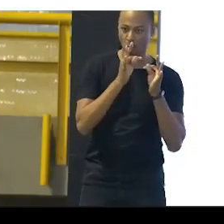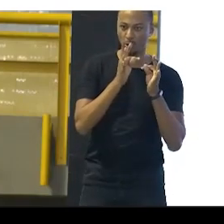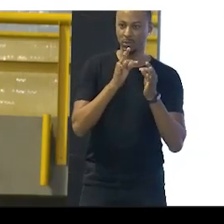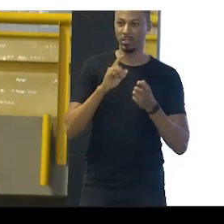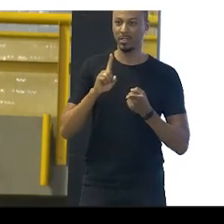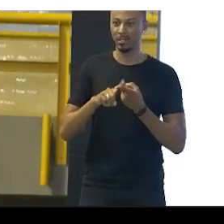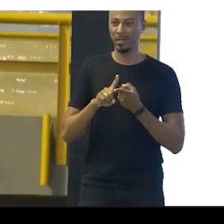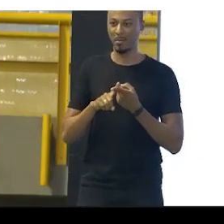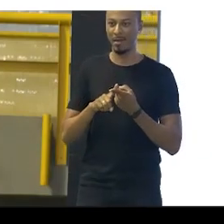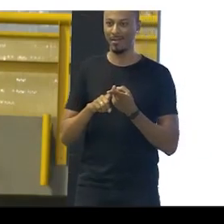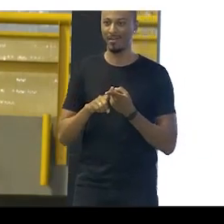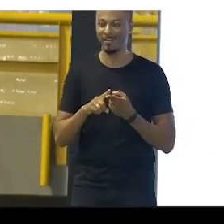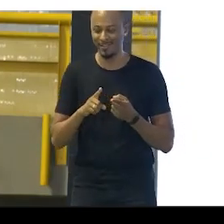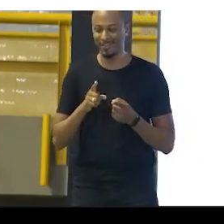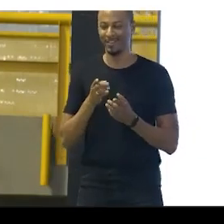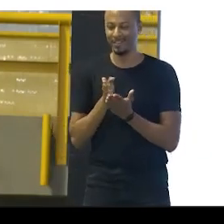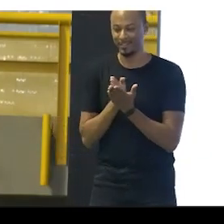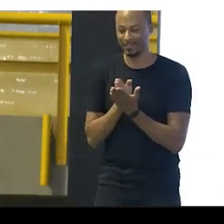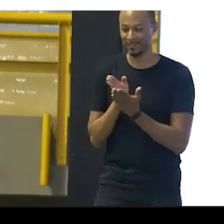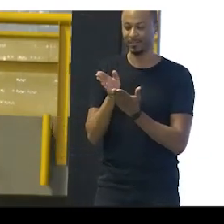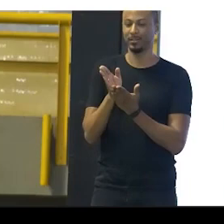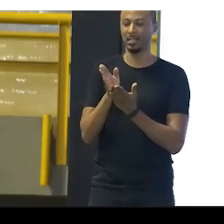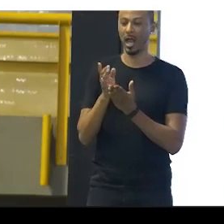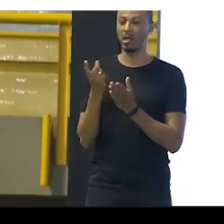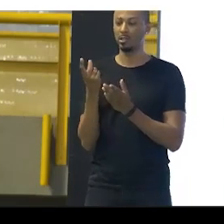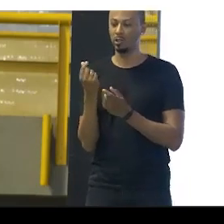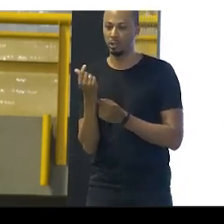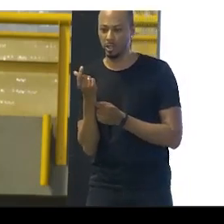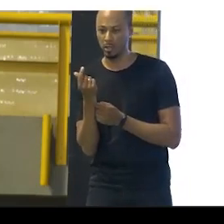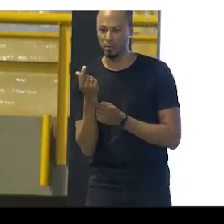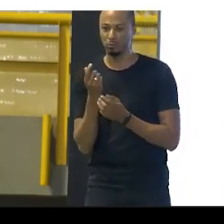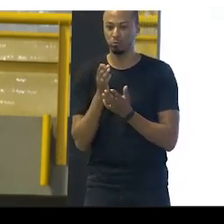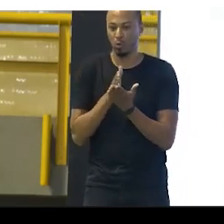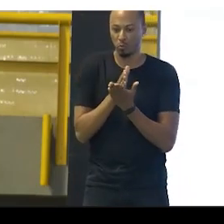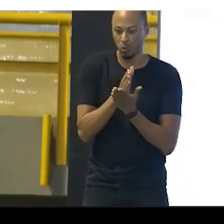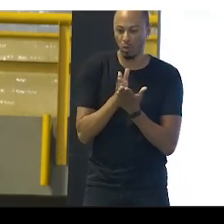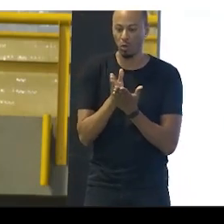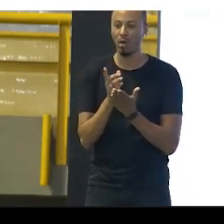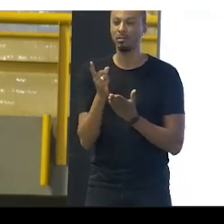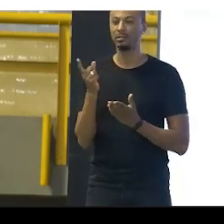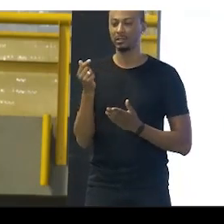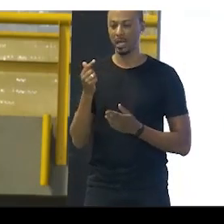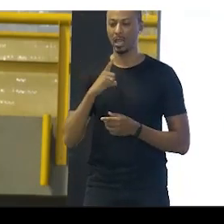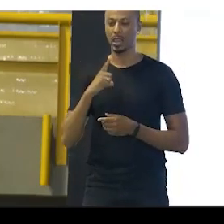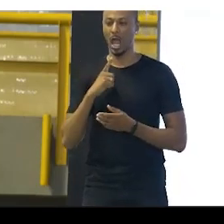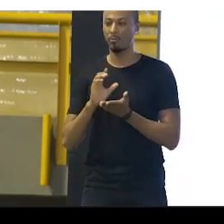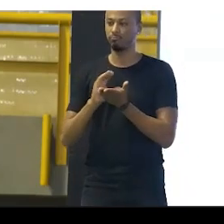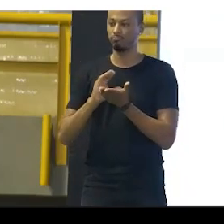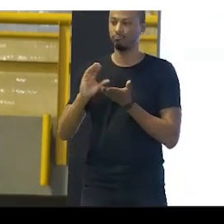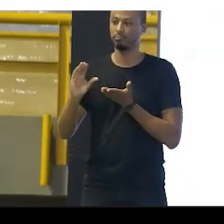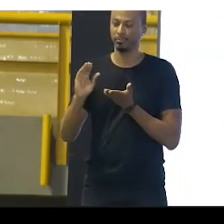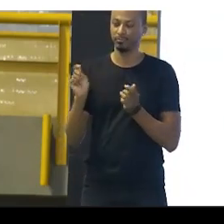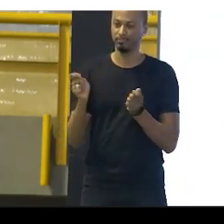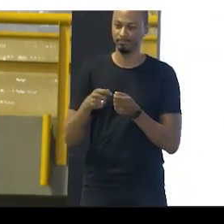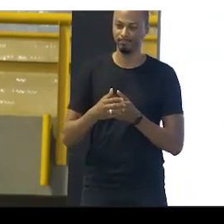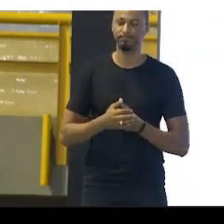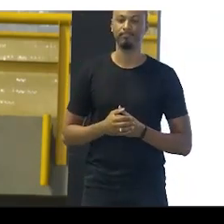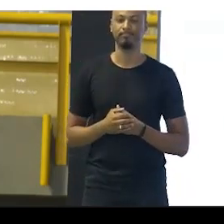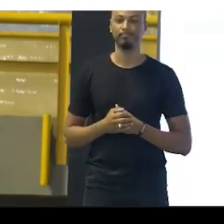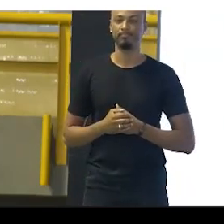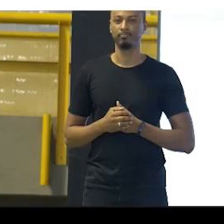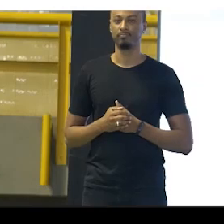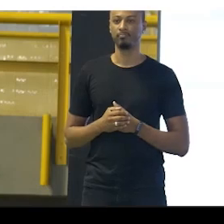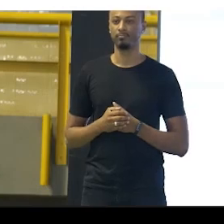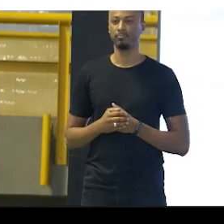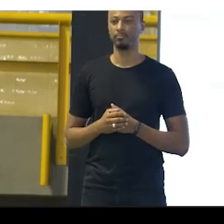sabe fazer, e a viabilidade econômica, se você tem grana, investimento para fazer. Ok?